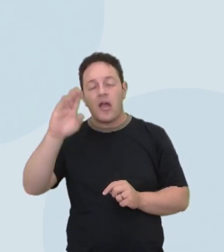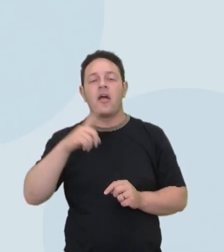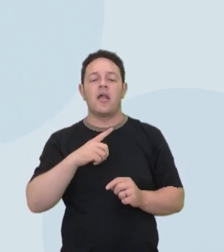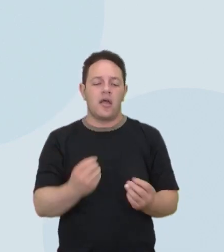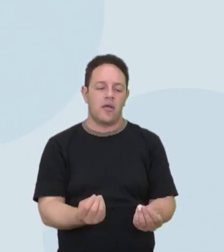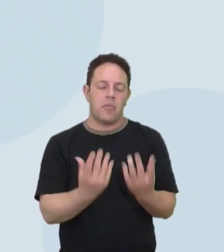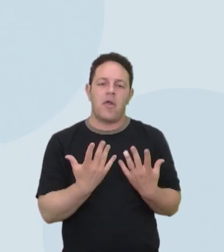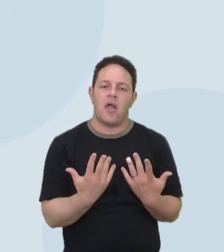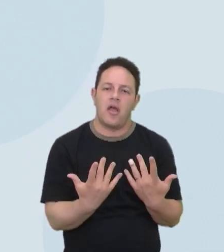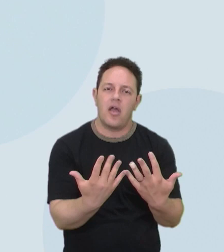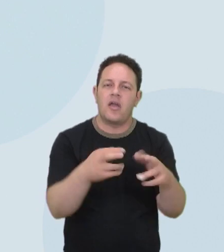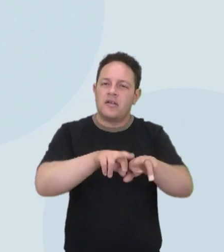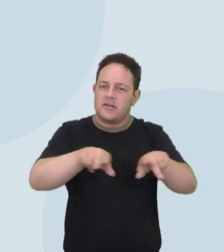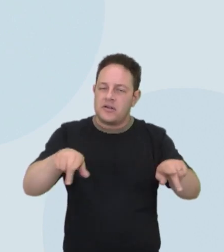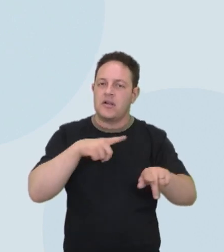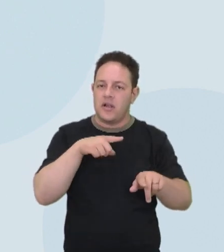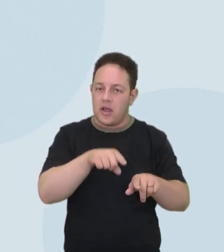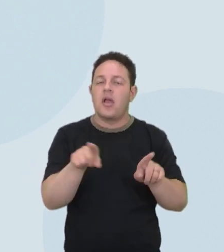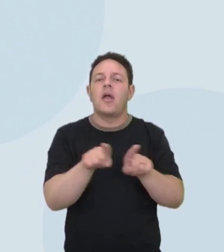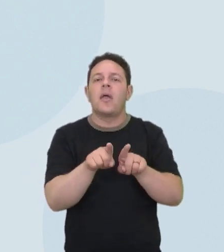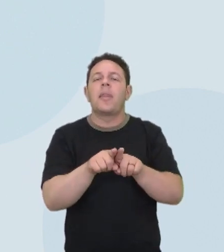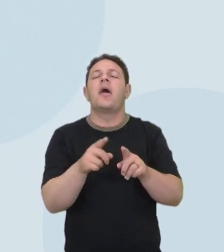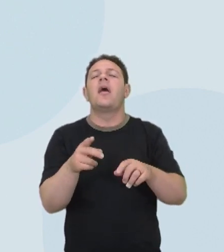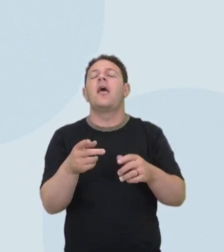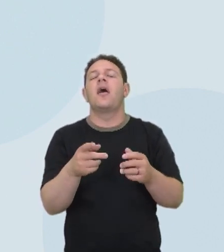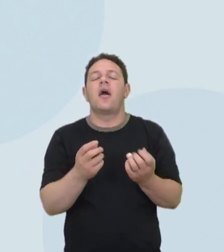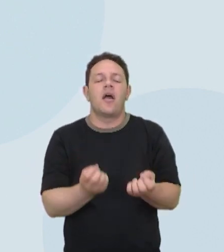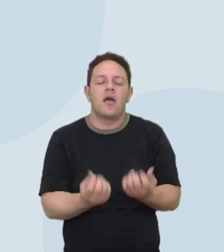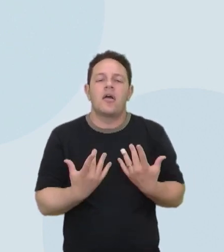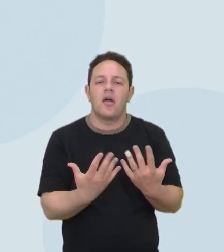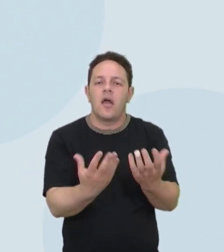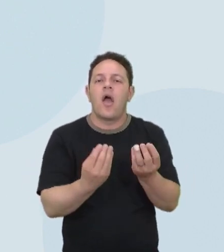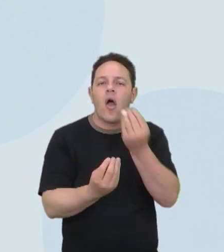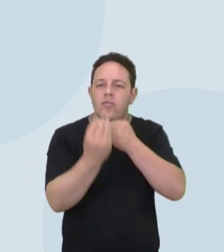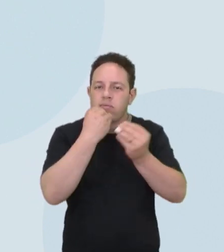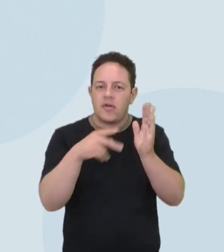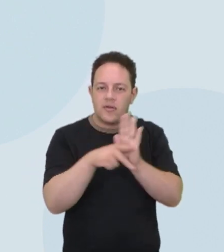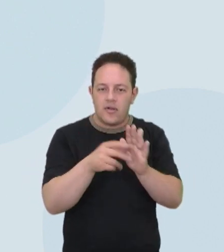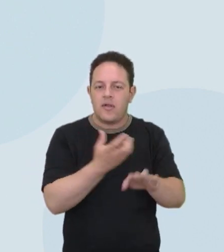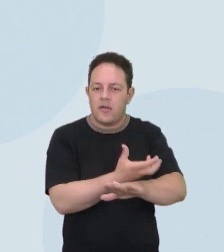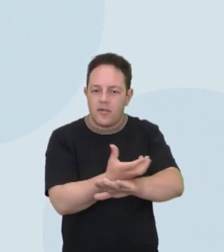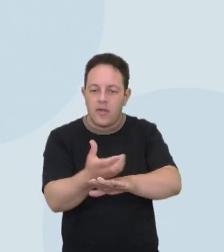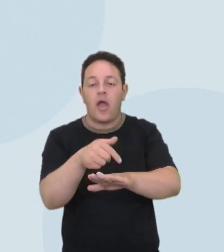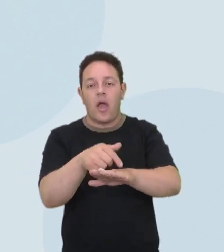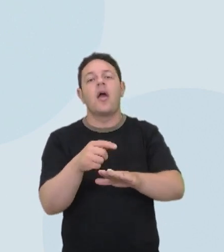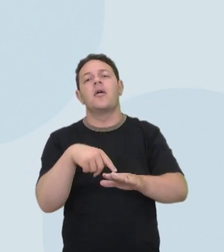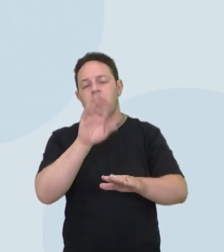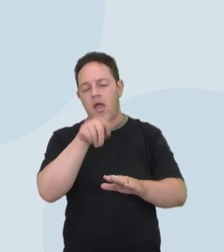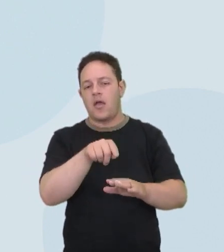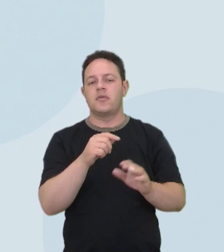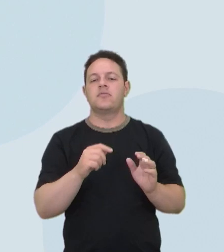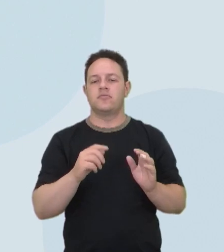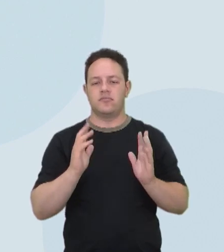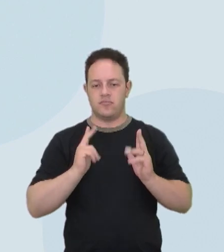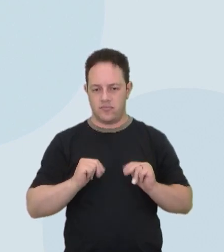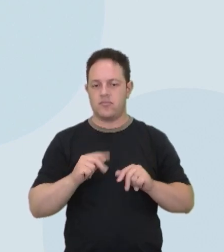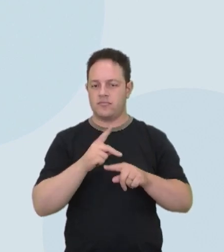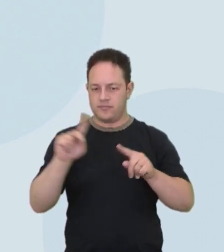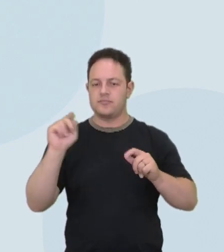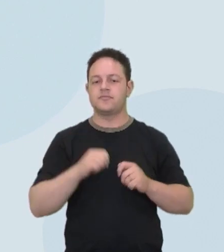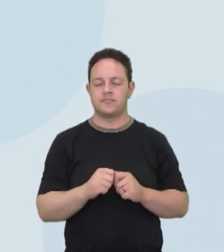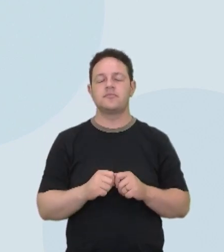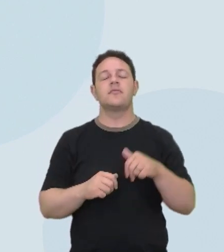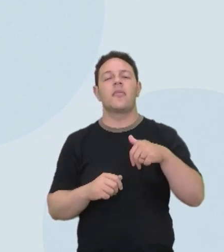e micro-organismos. Os vegetais em si, eles são mais comumente empregados, então por isso, né,